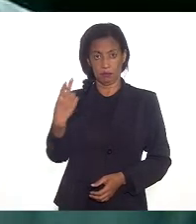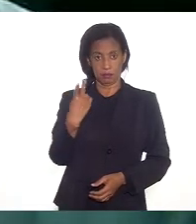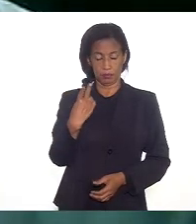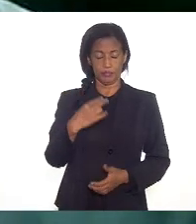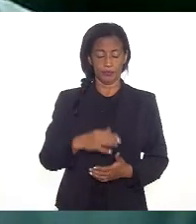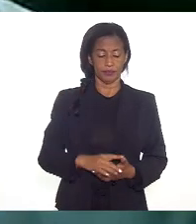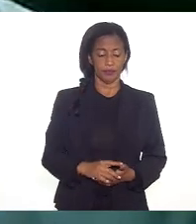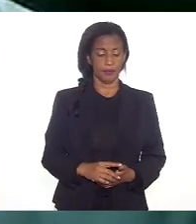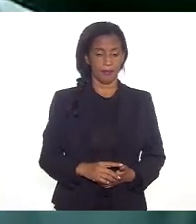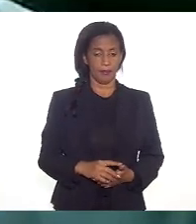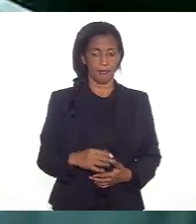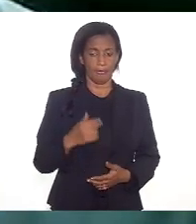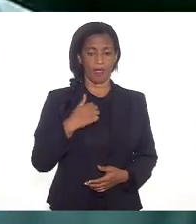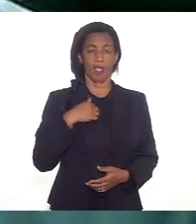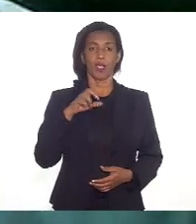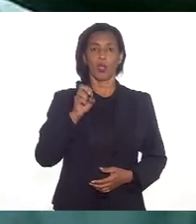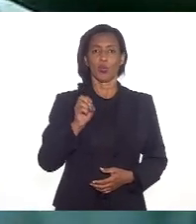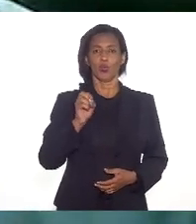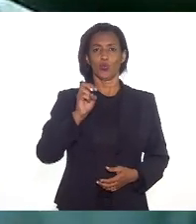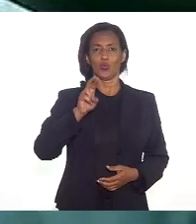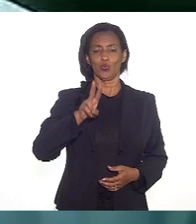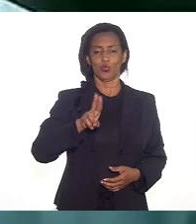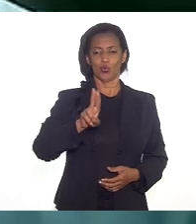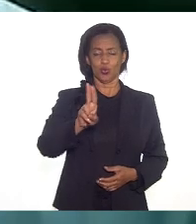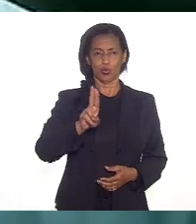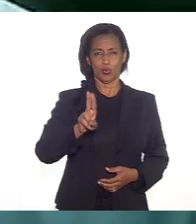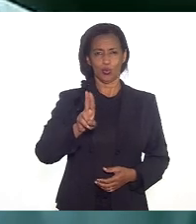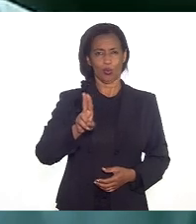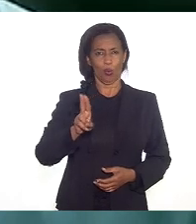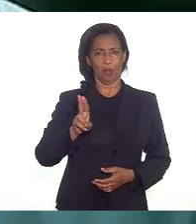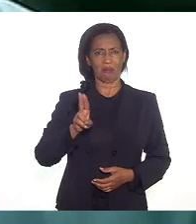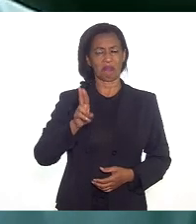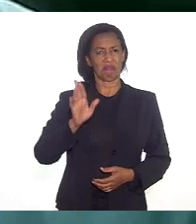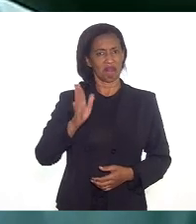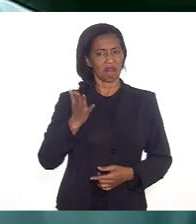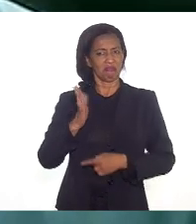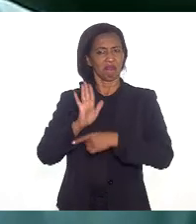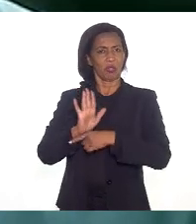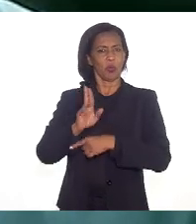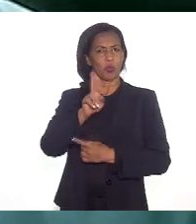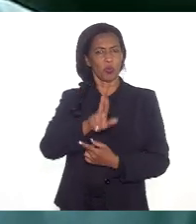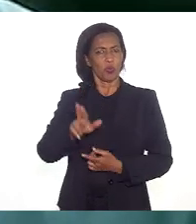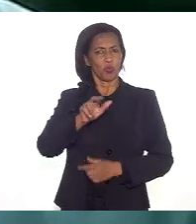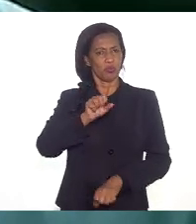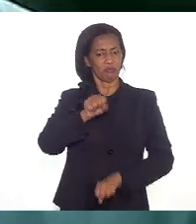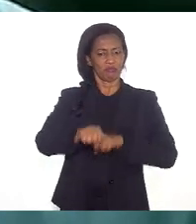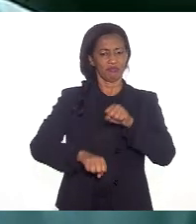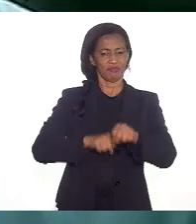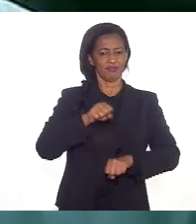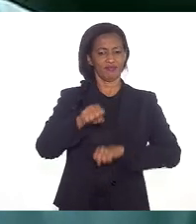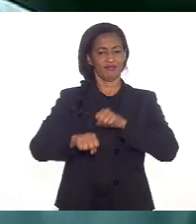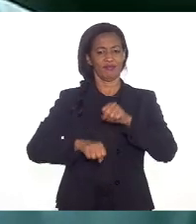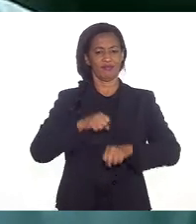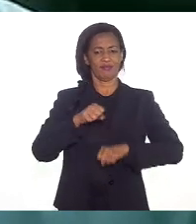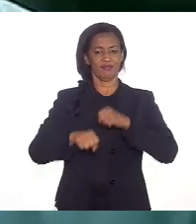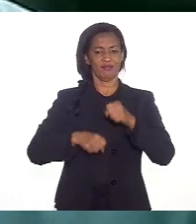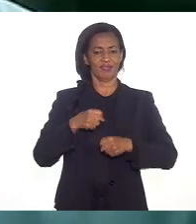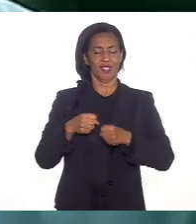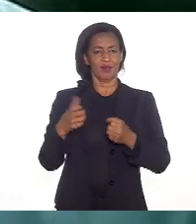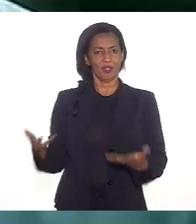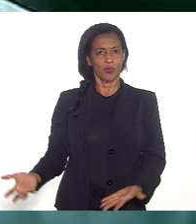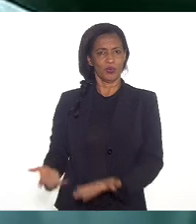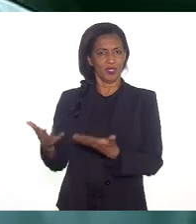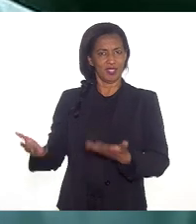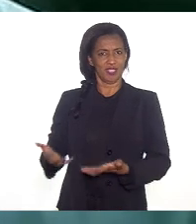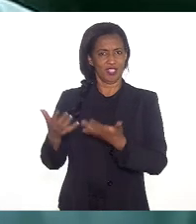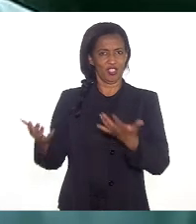sou um entusiasta do uso da bicicleta, mas o incentivo ao servidor é